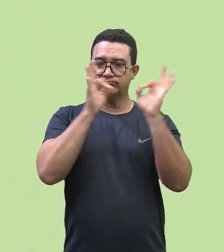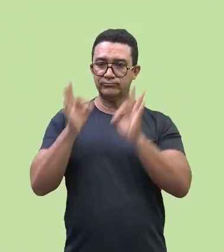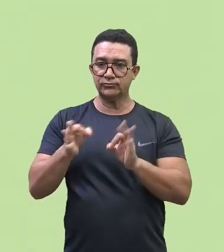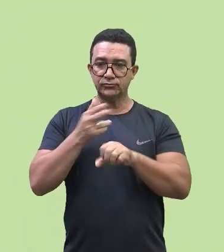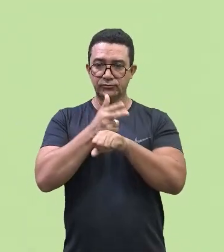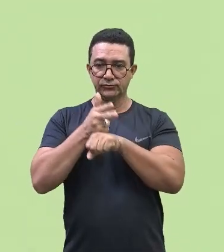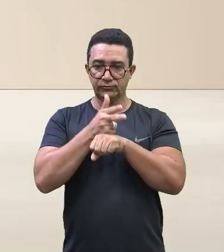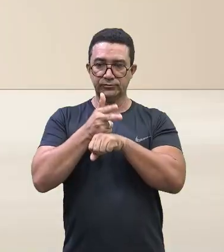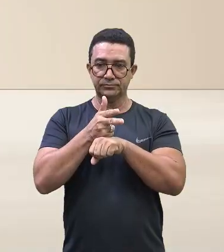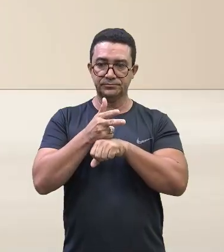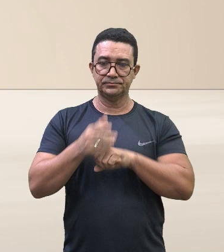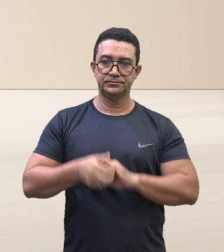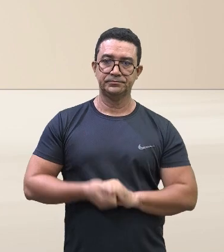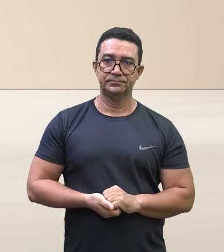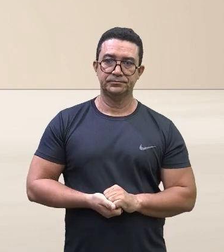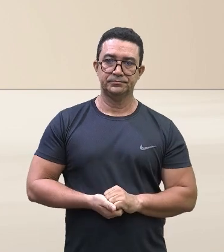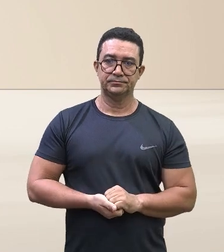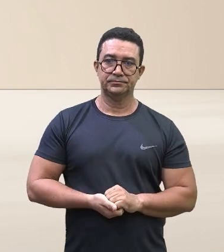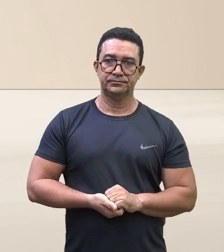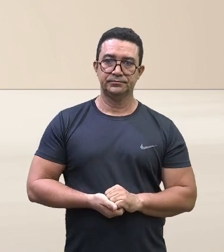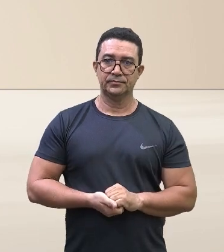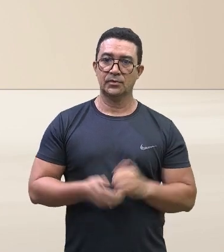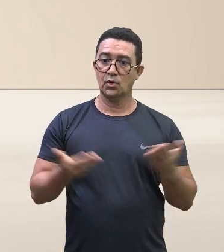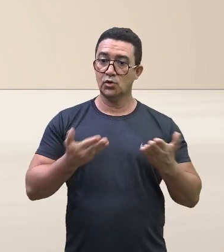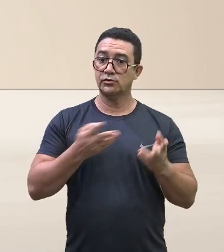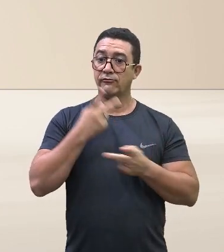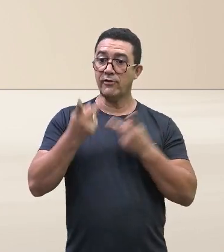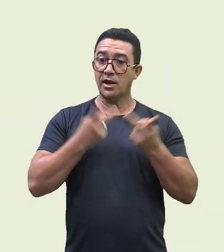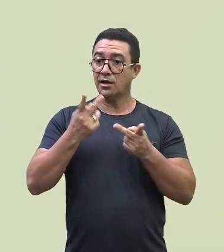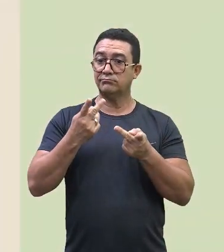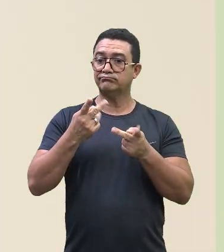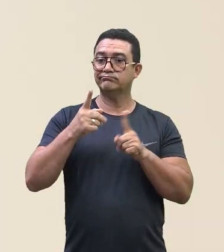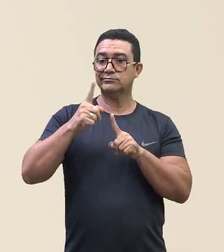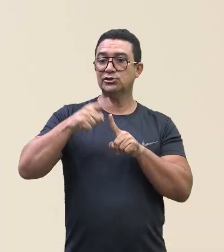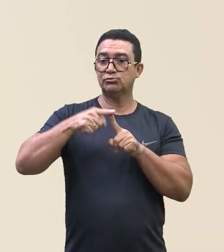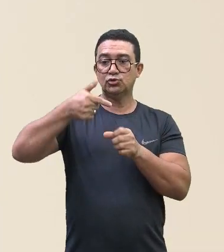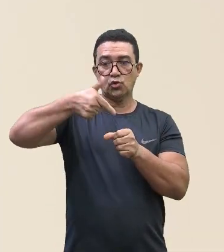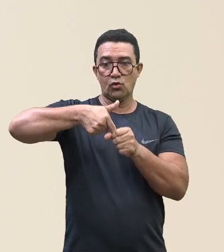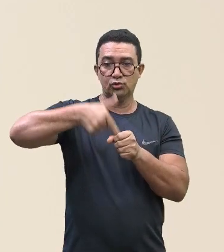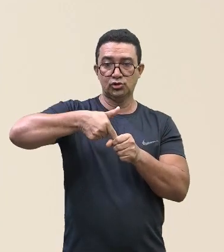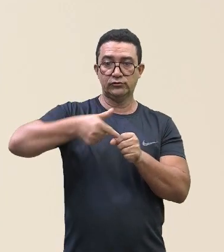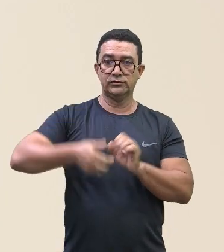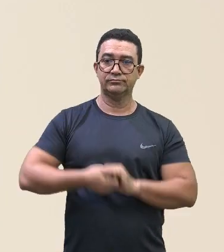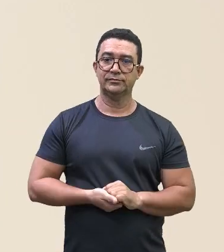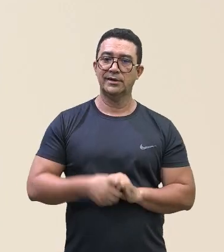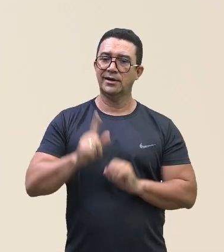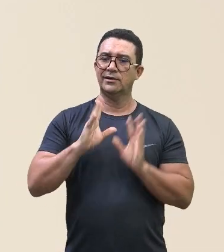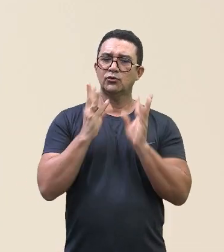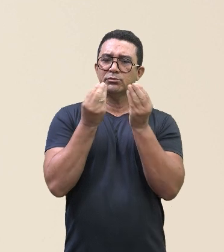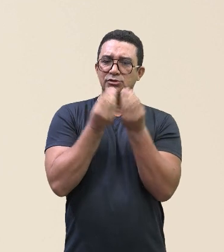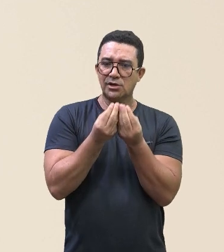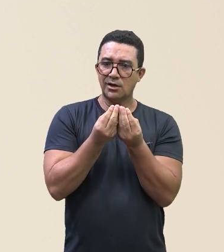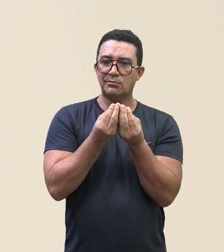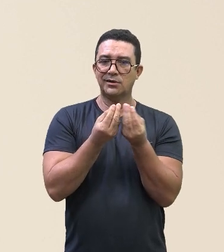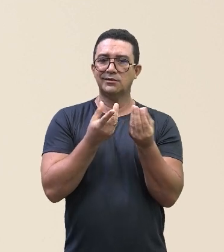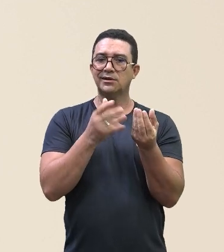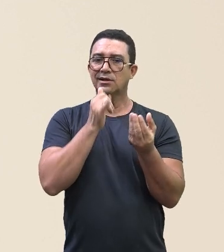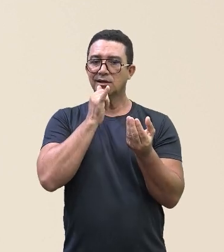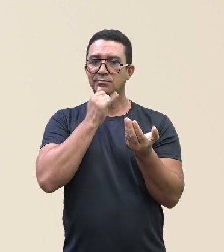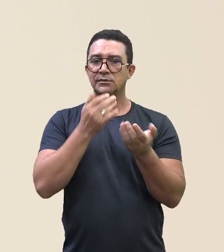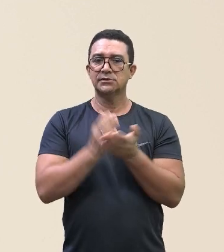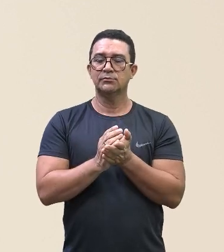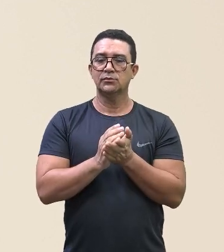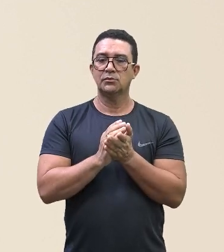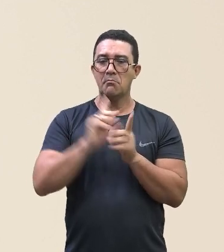só. Então vamos falar um pouco dos combustíveis. Combustíveis são substâncias que reagem com